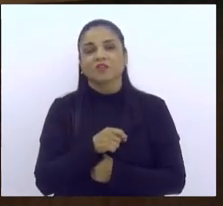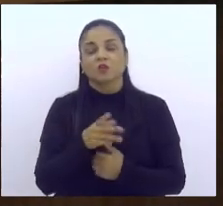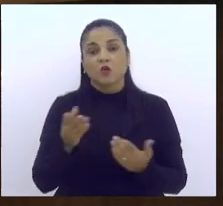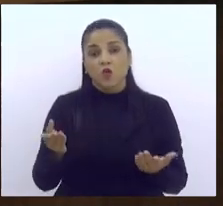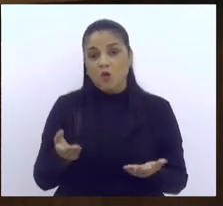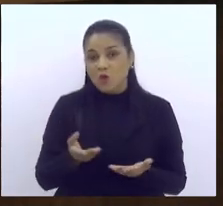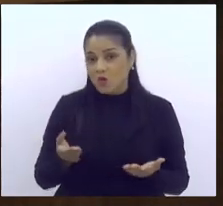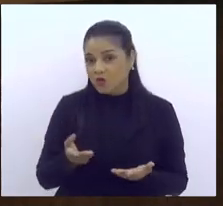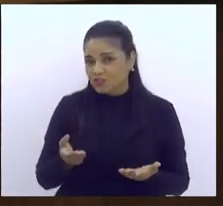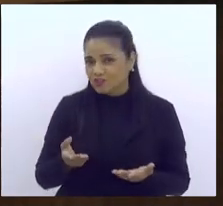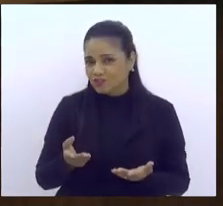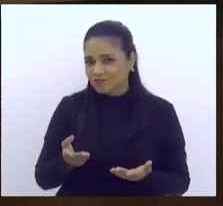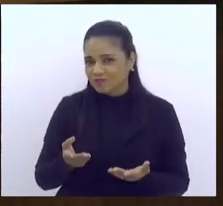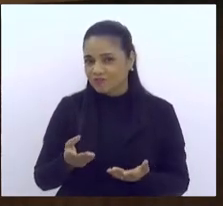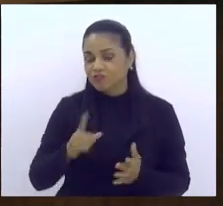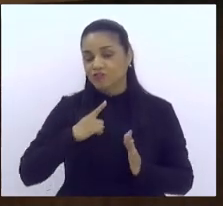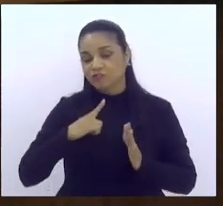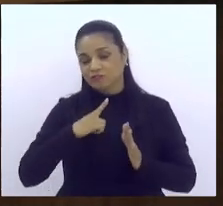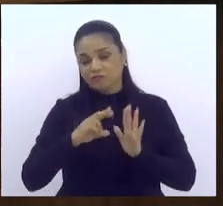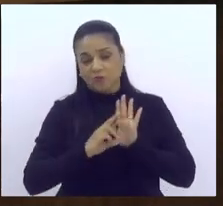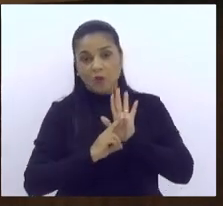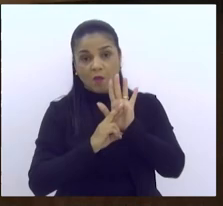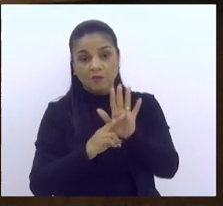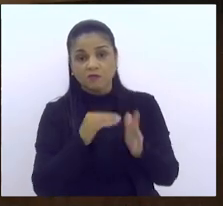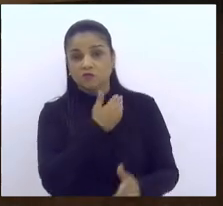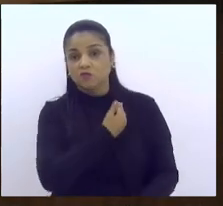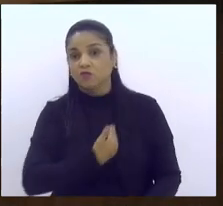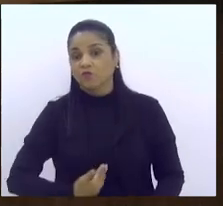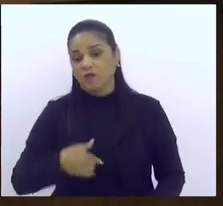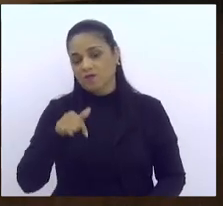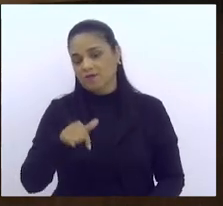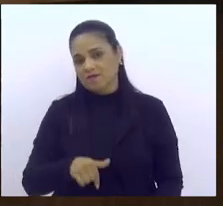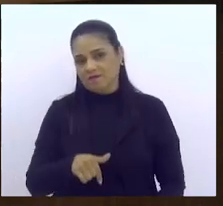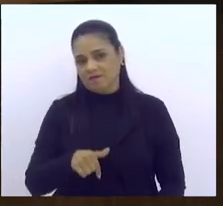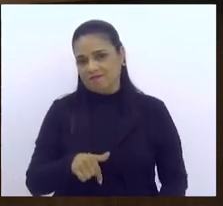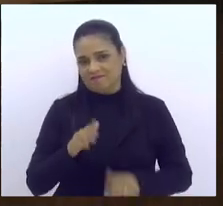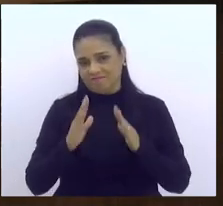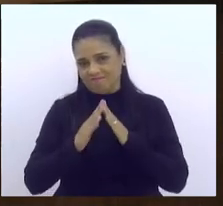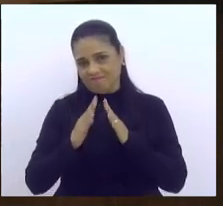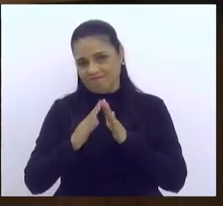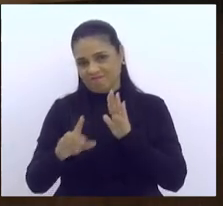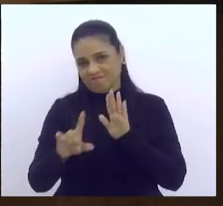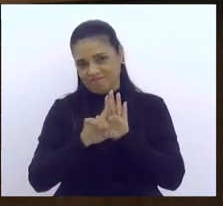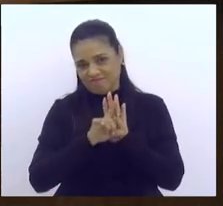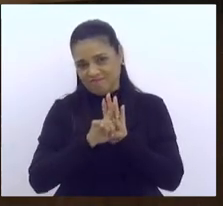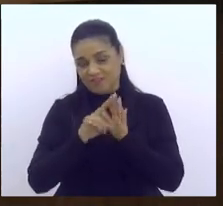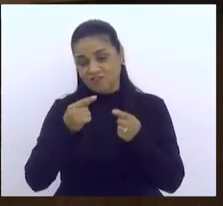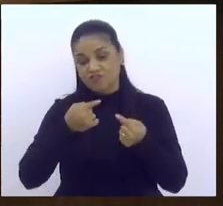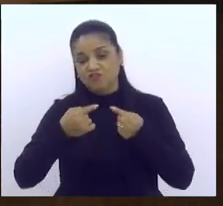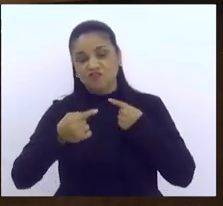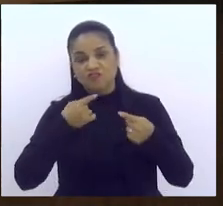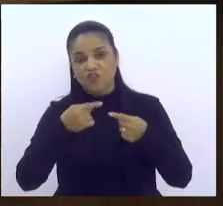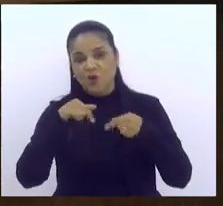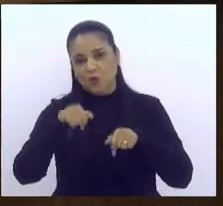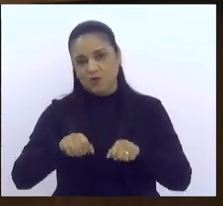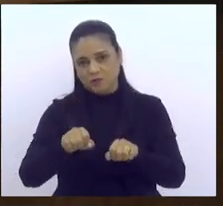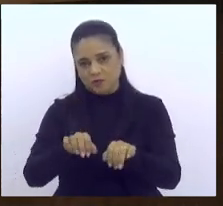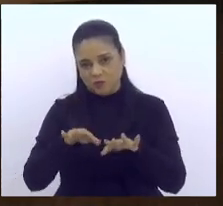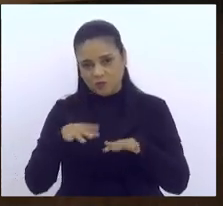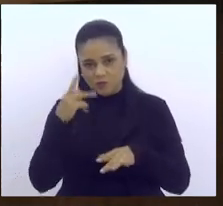o de hoje, era para ter um representante do governo aqui, na casa, dialogando com esse parlamento,